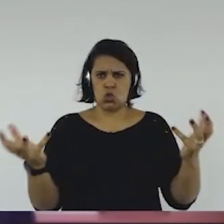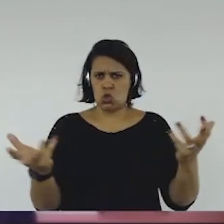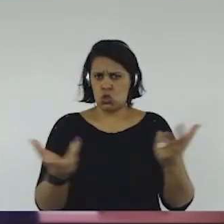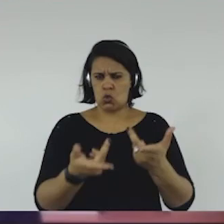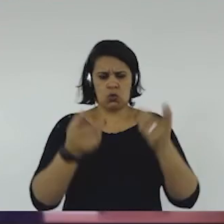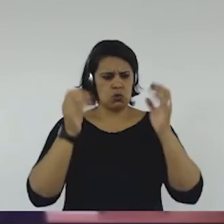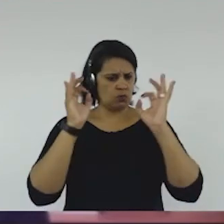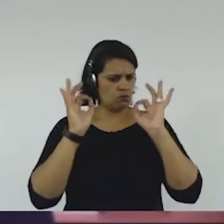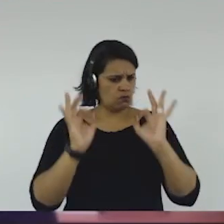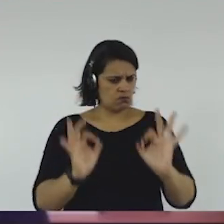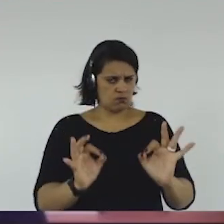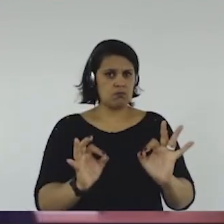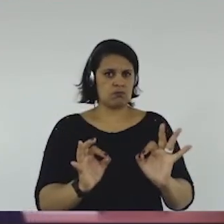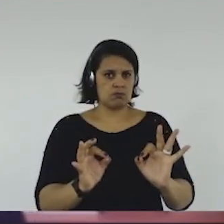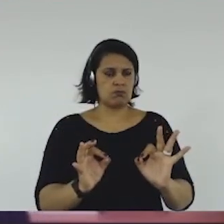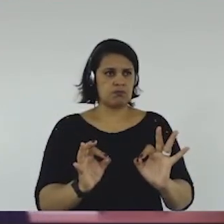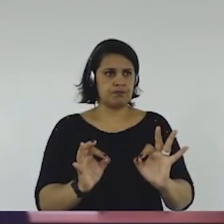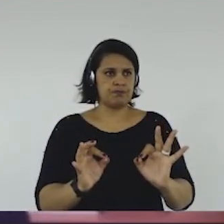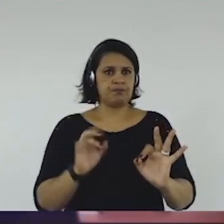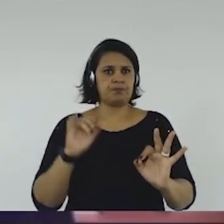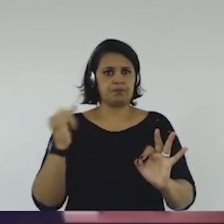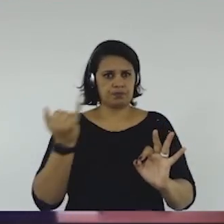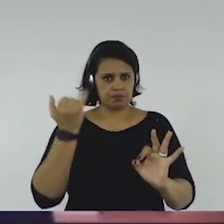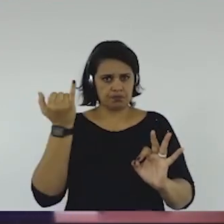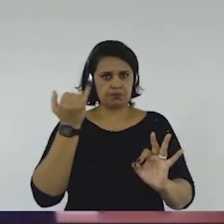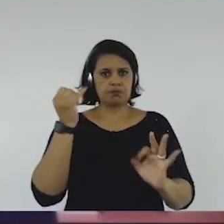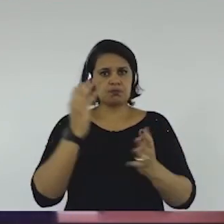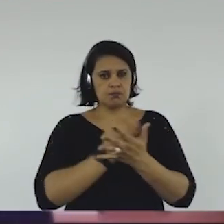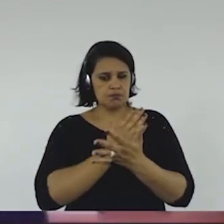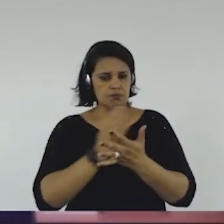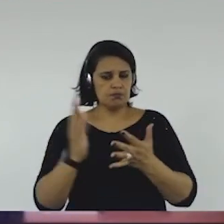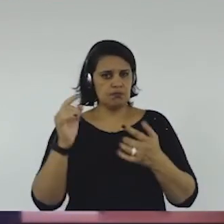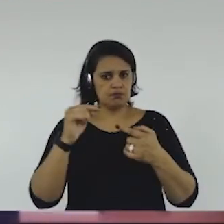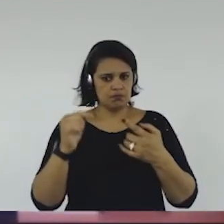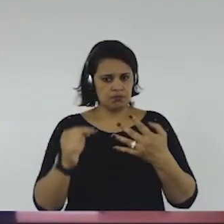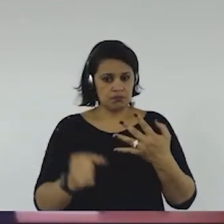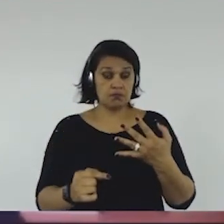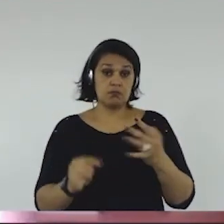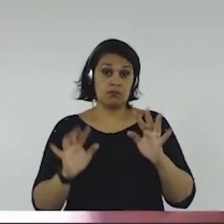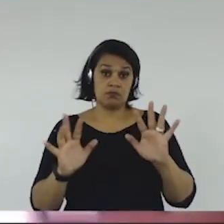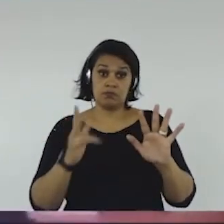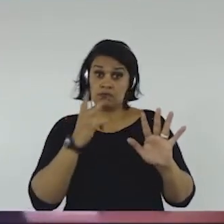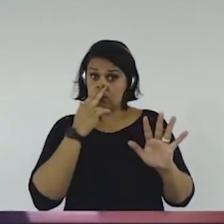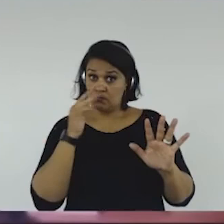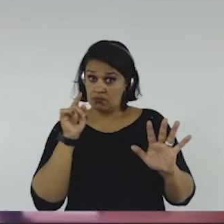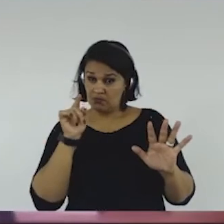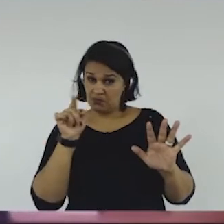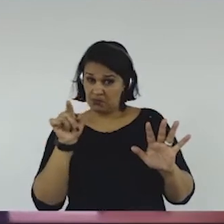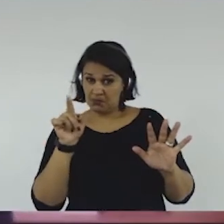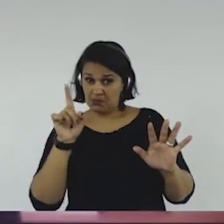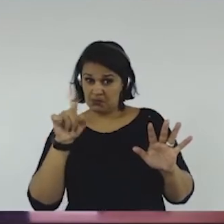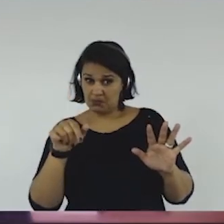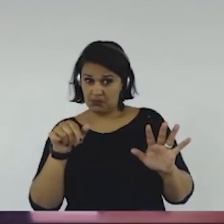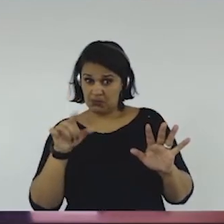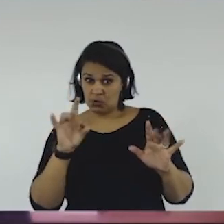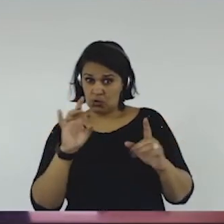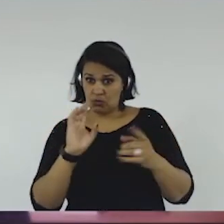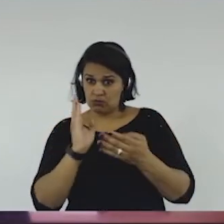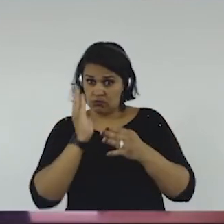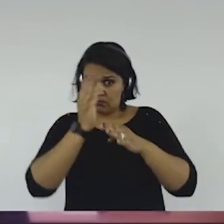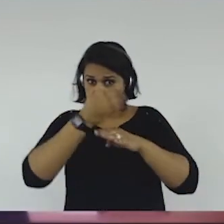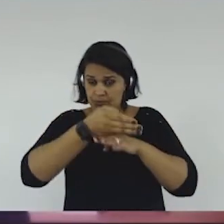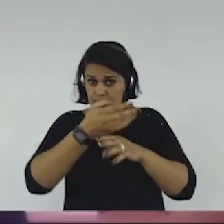já se provou bastante relevante em alguns casos, que ela, na verdade, represente uma sobreposição